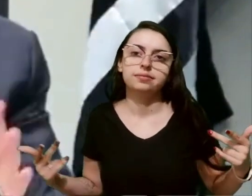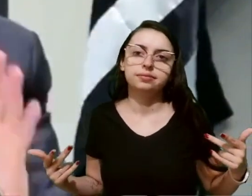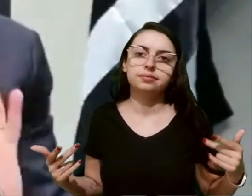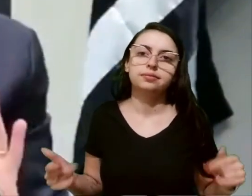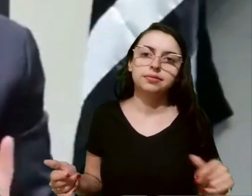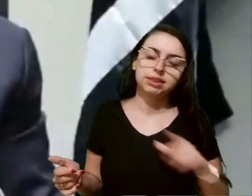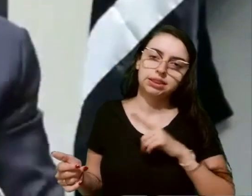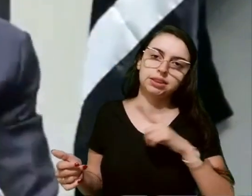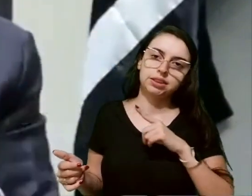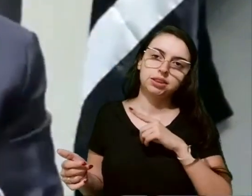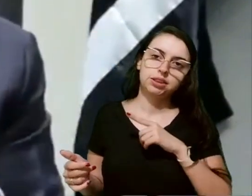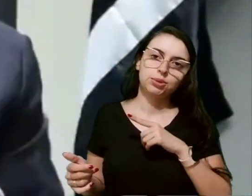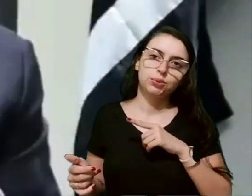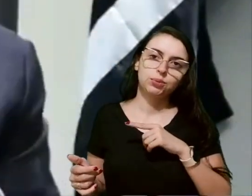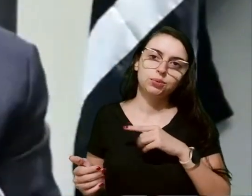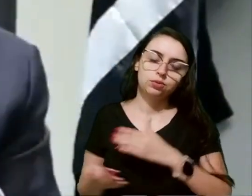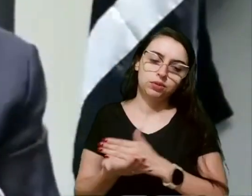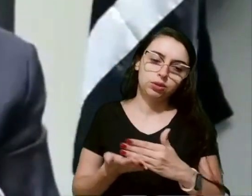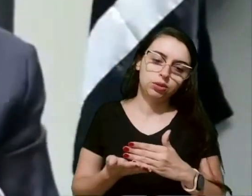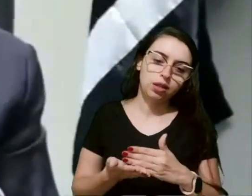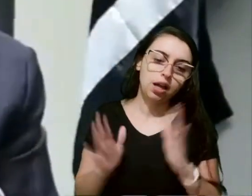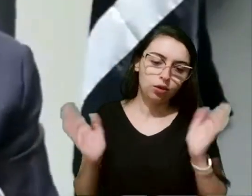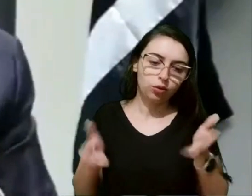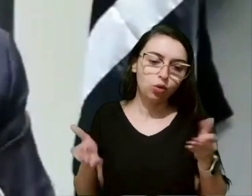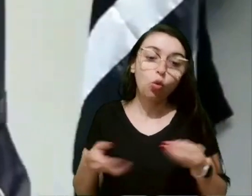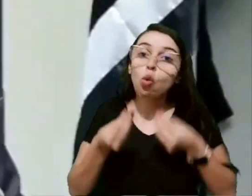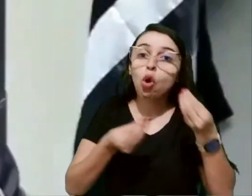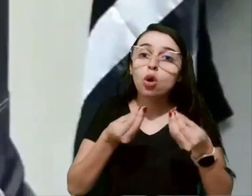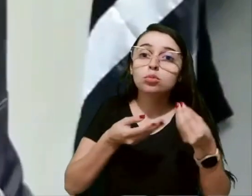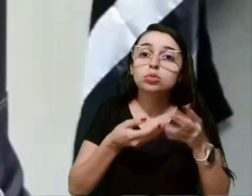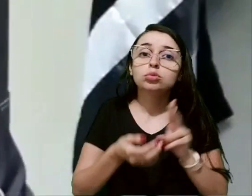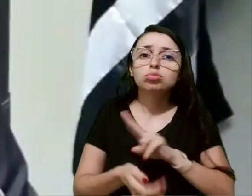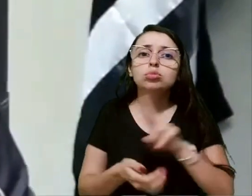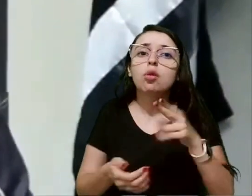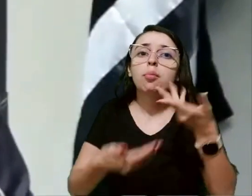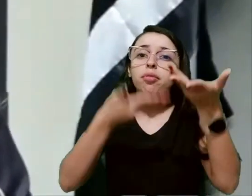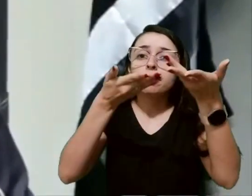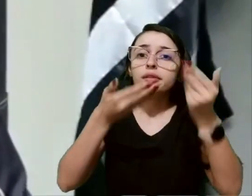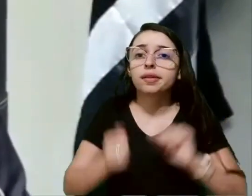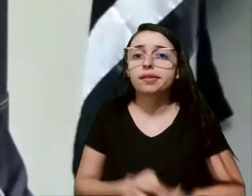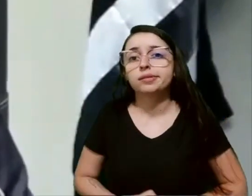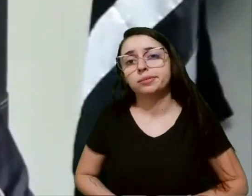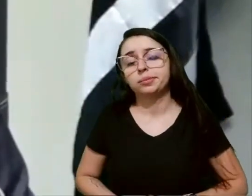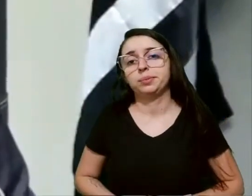Eles tiveram essa mesma coisa que aconteceu com a gente agora. Ele olha para um fenômeno e fala: como é que eu vou chamar isso?